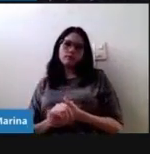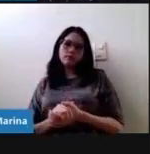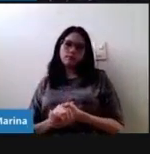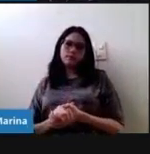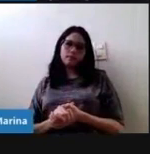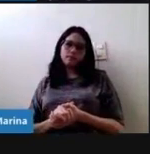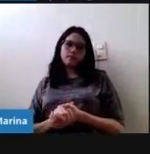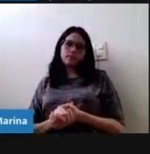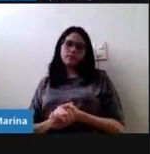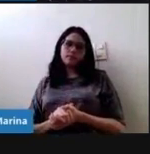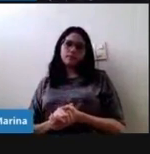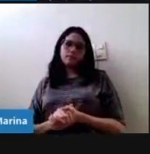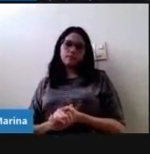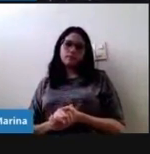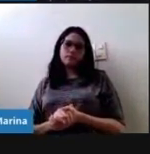Então, aqui é um